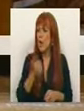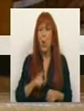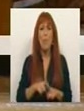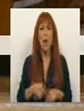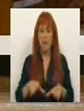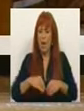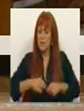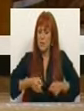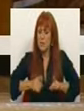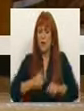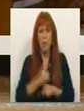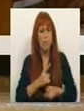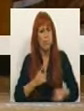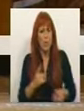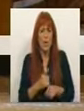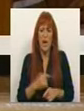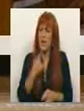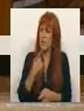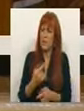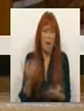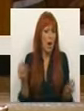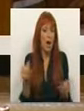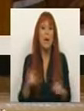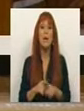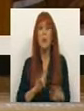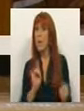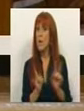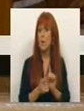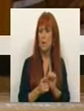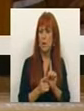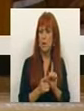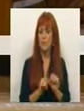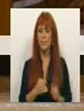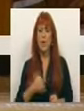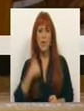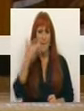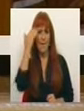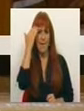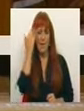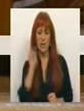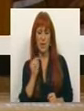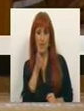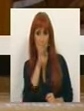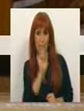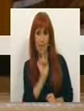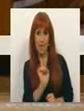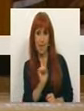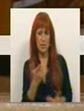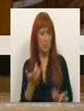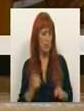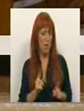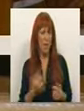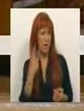pode aceitar as razões invocadas. Pelo contrário, entendemos que esta atitude